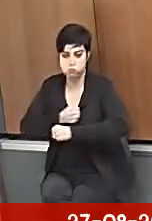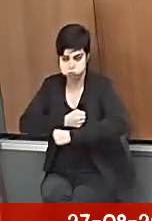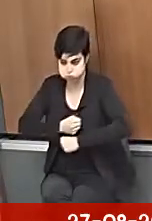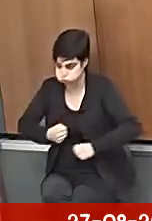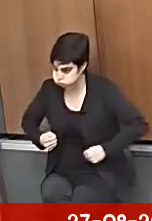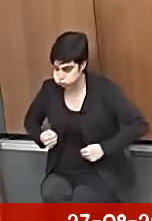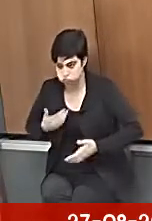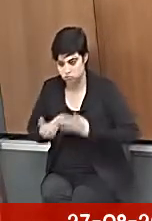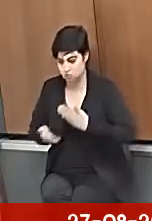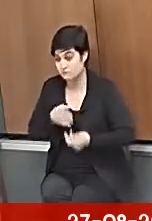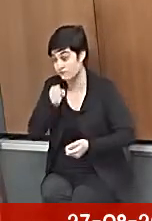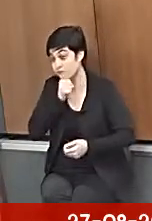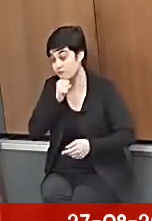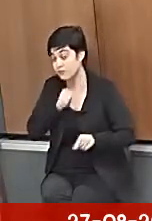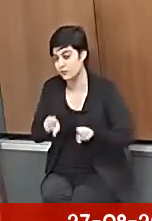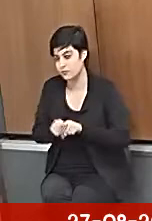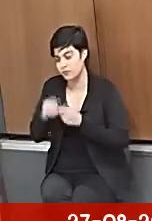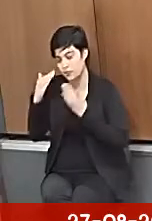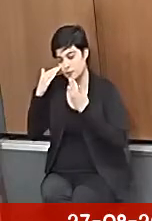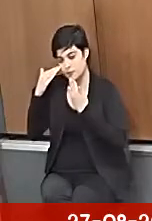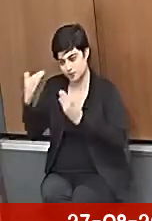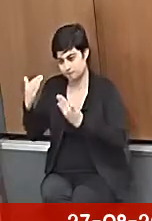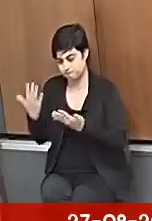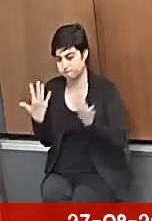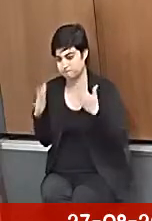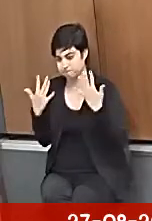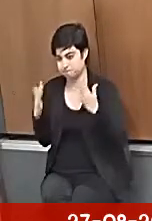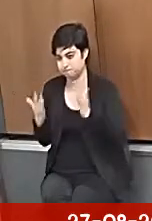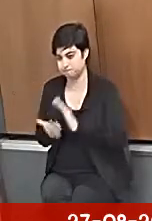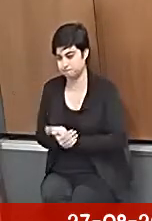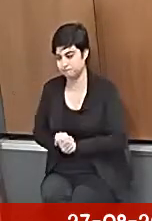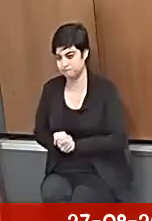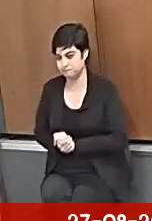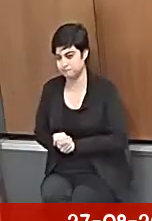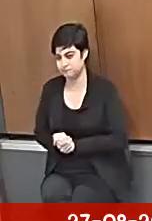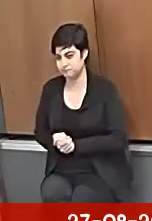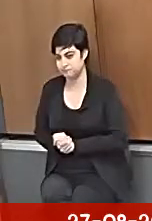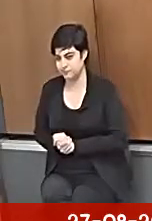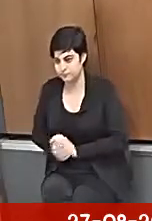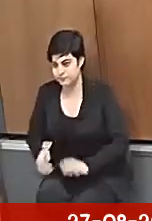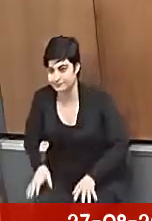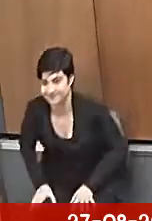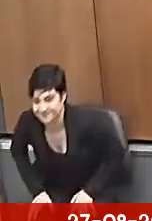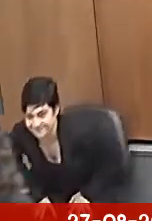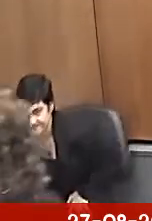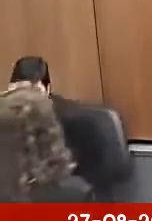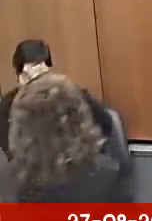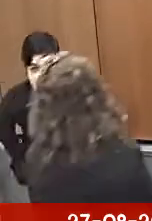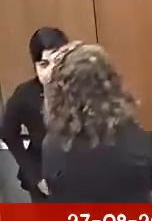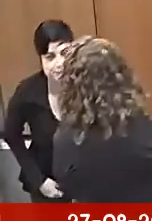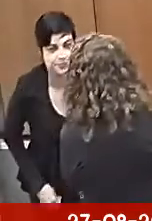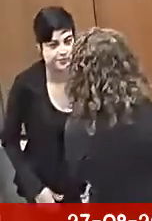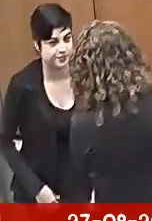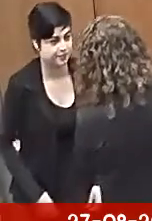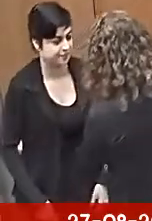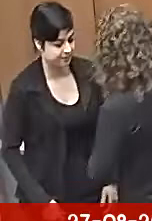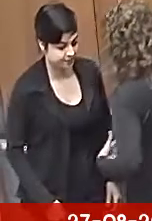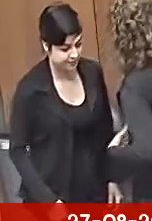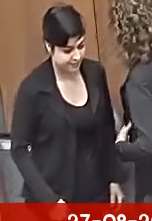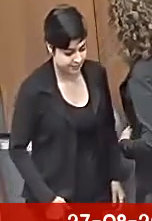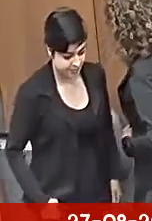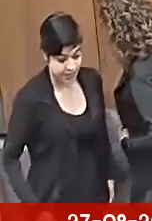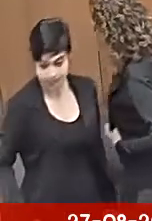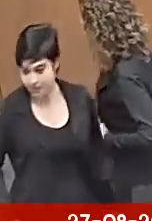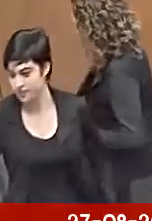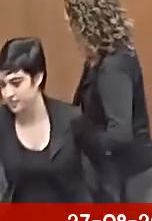as pessoas idosas também ninguém é obrigado a 1 só que um adendo nós fizemos